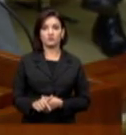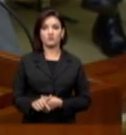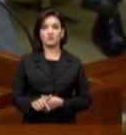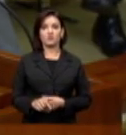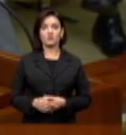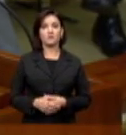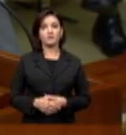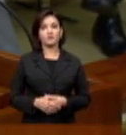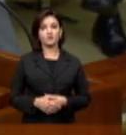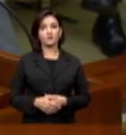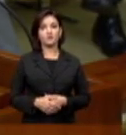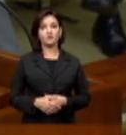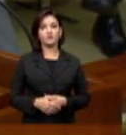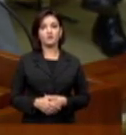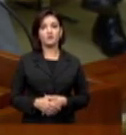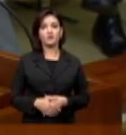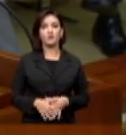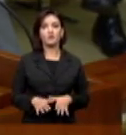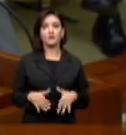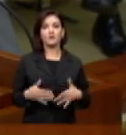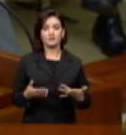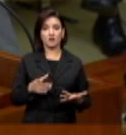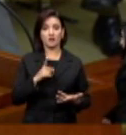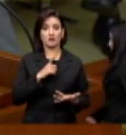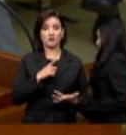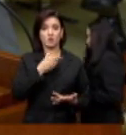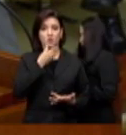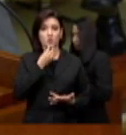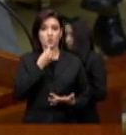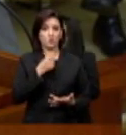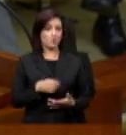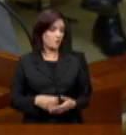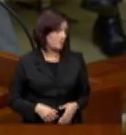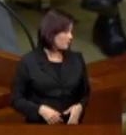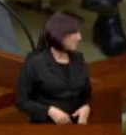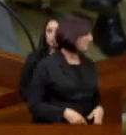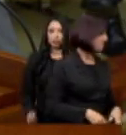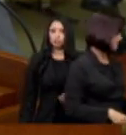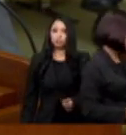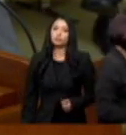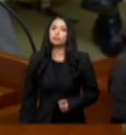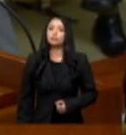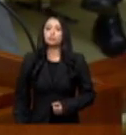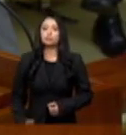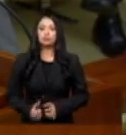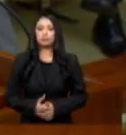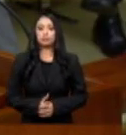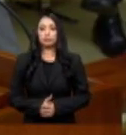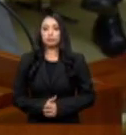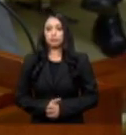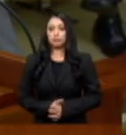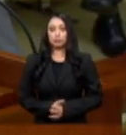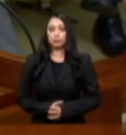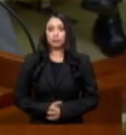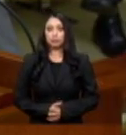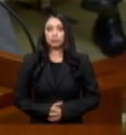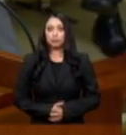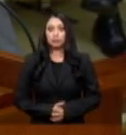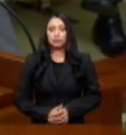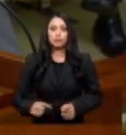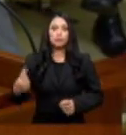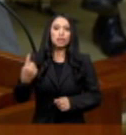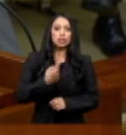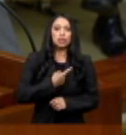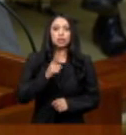E aqui eu me socorro de Silvio Venosa. Ele diz, pagamento não é sinônimo de entrega em dinheiro. A gente tem